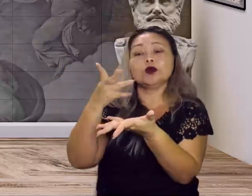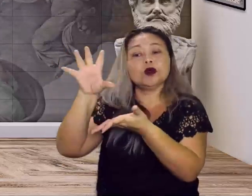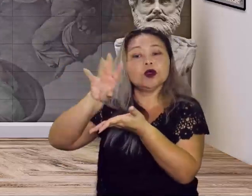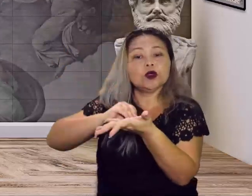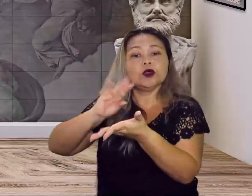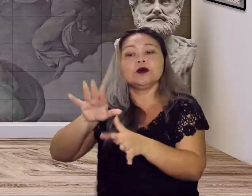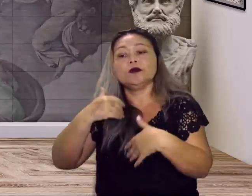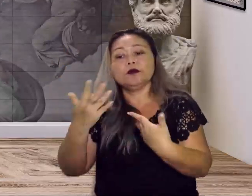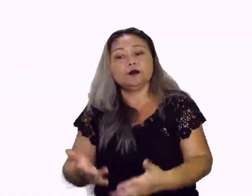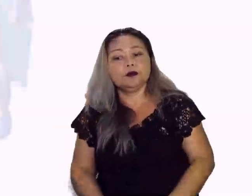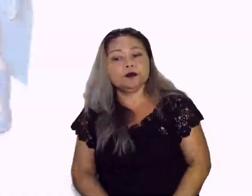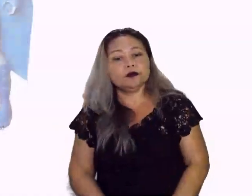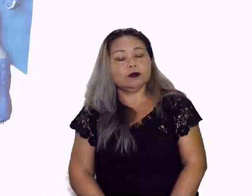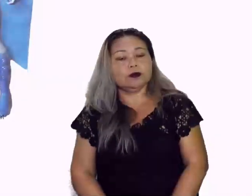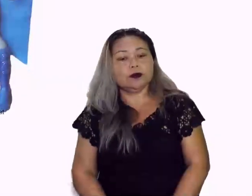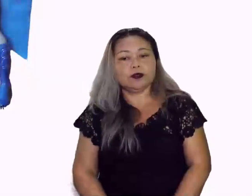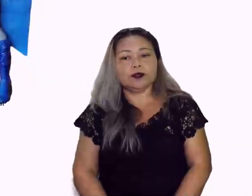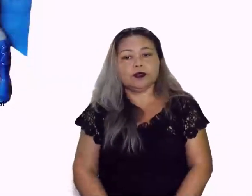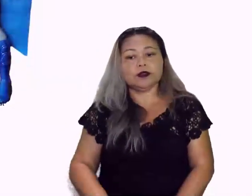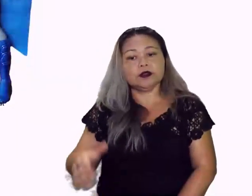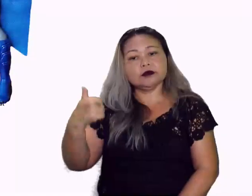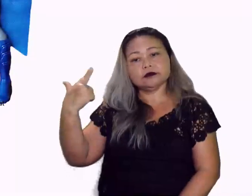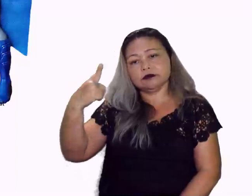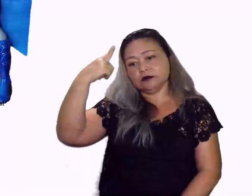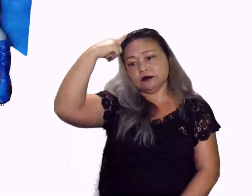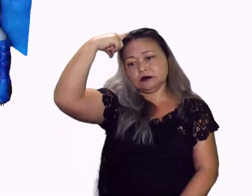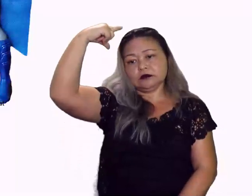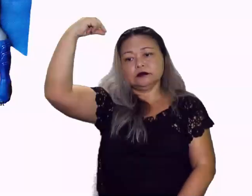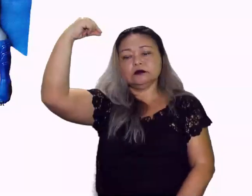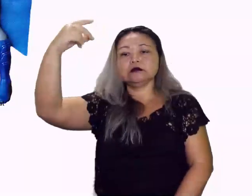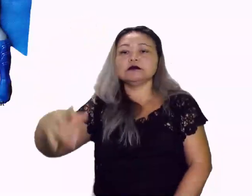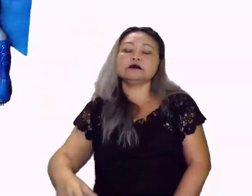lá, continuando, olha aí. Olha o Batman aí.